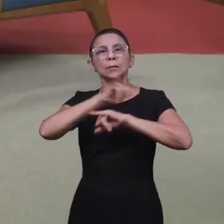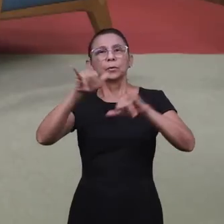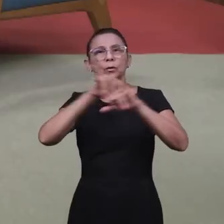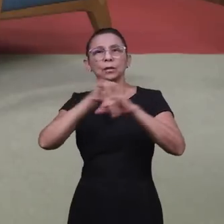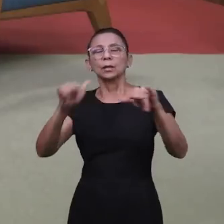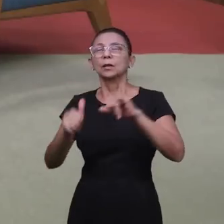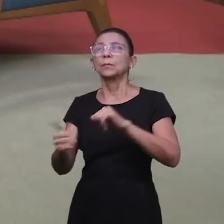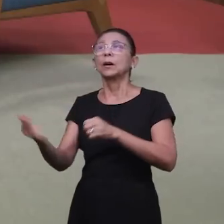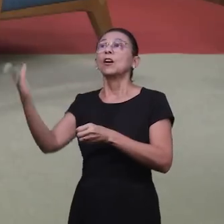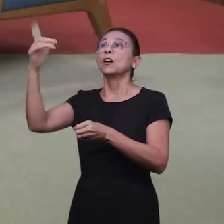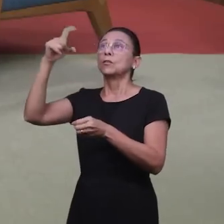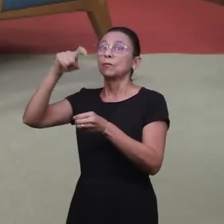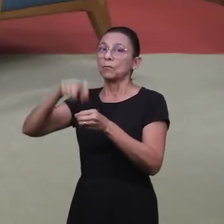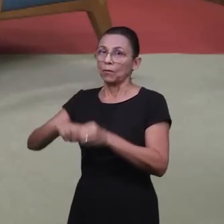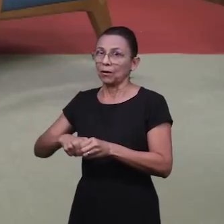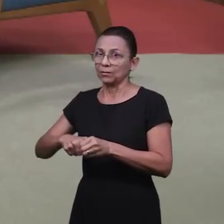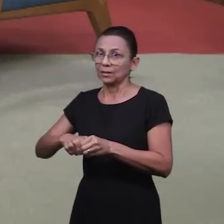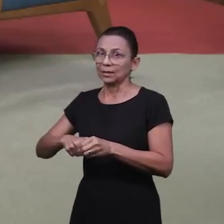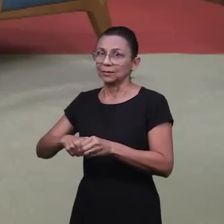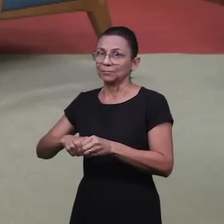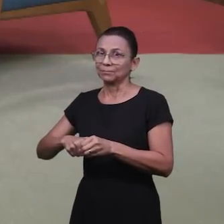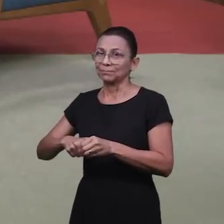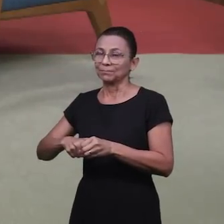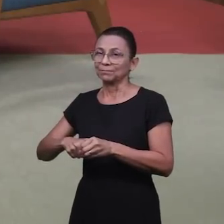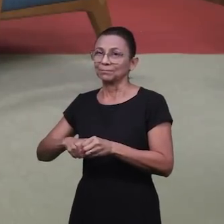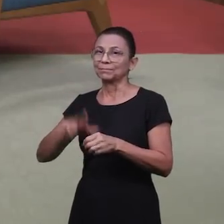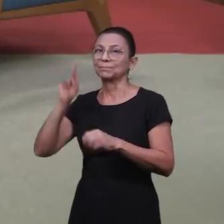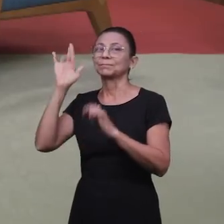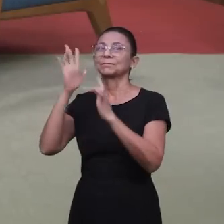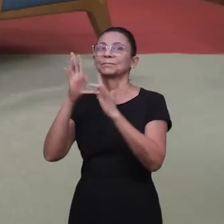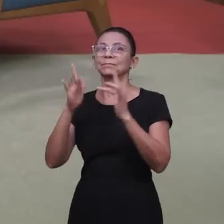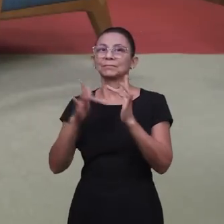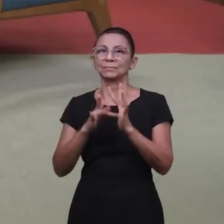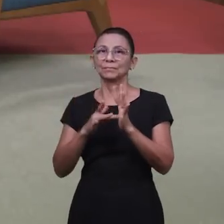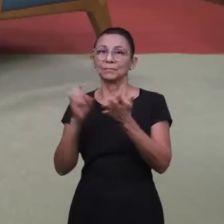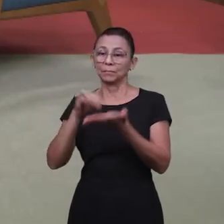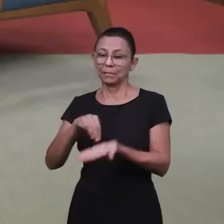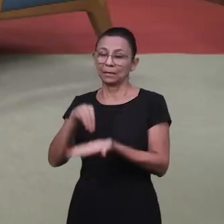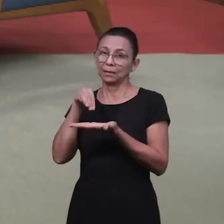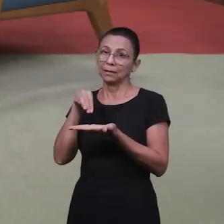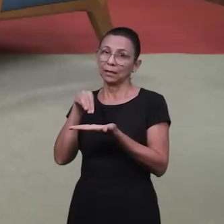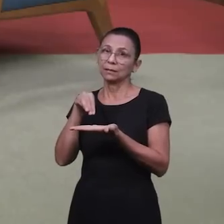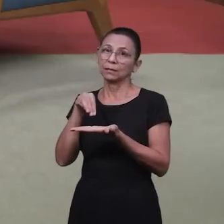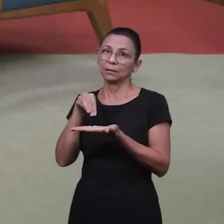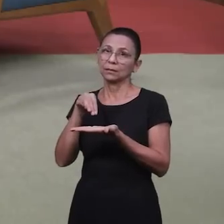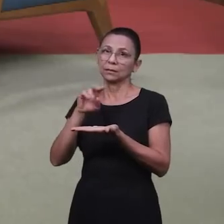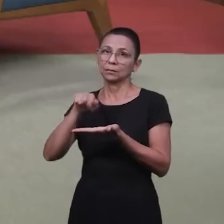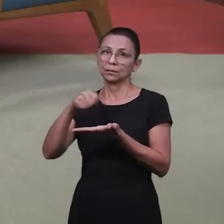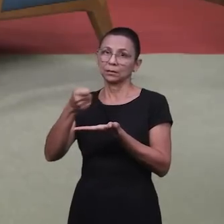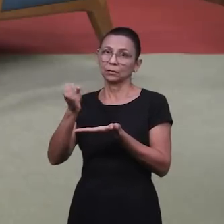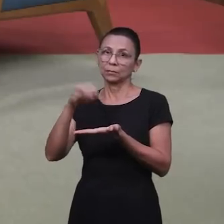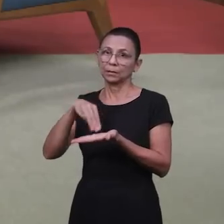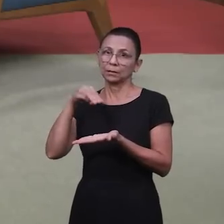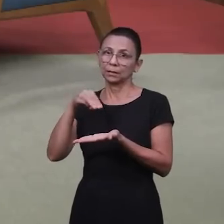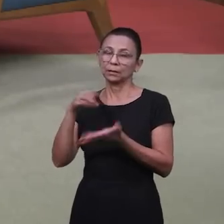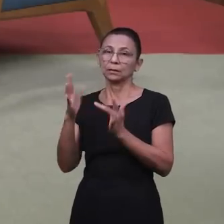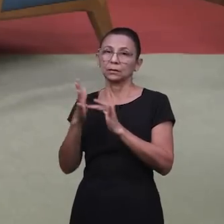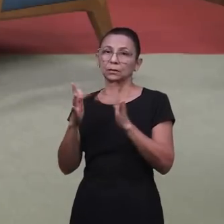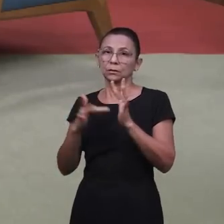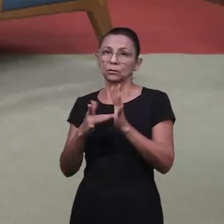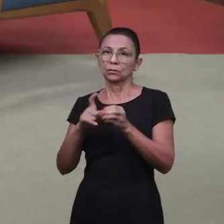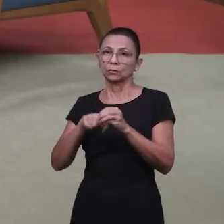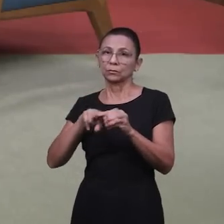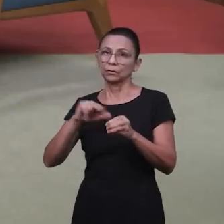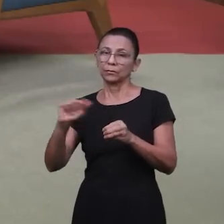da igreja que está vivendo a palavra genuína Amém. também é vem. Glória a Deus. Maranata, o Senhor Amém. Jesus Glória a vem. Jesus. É a mensagem que é